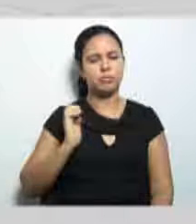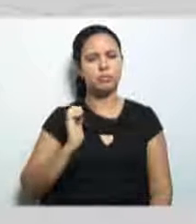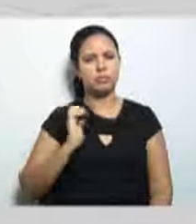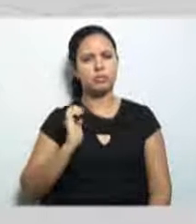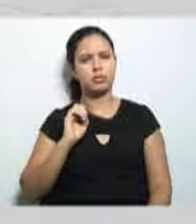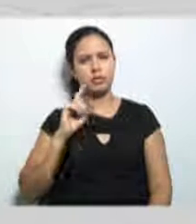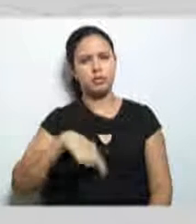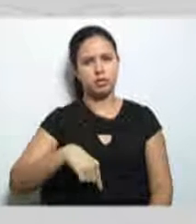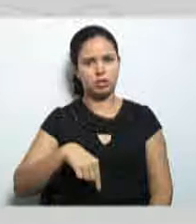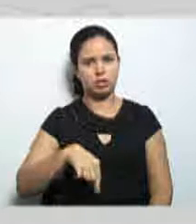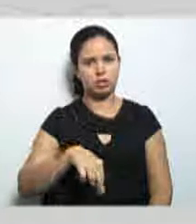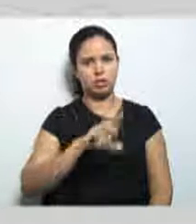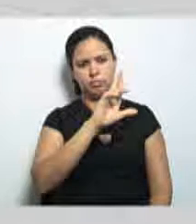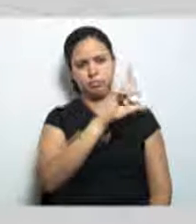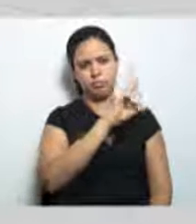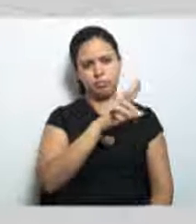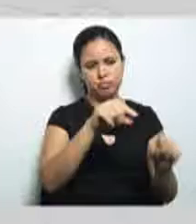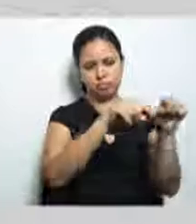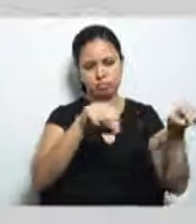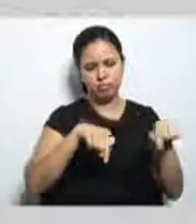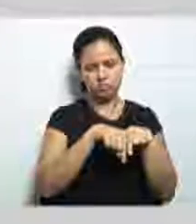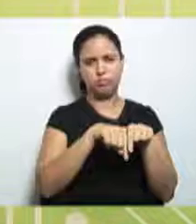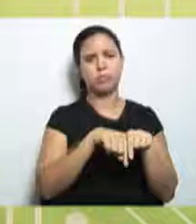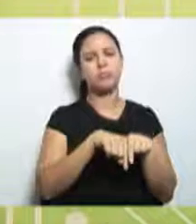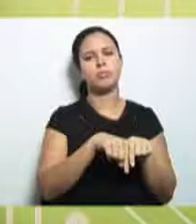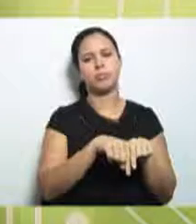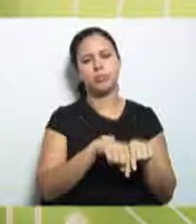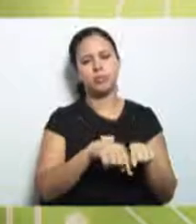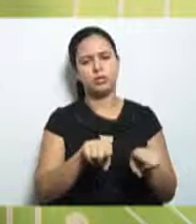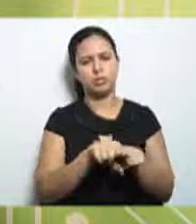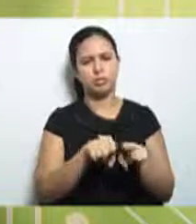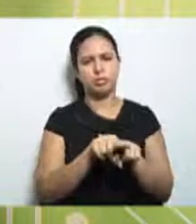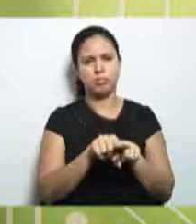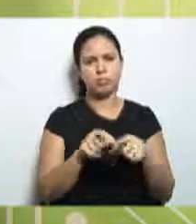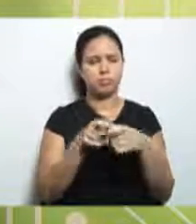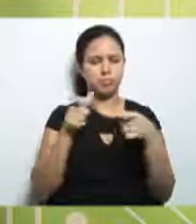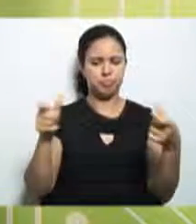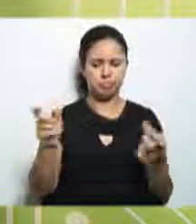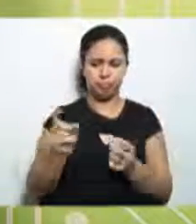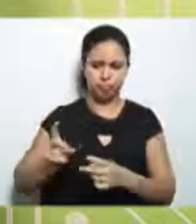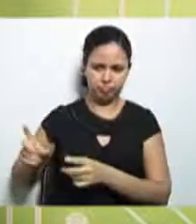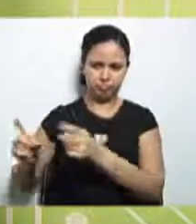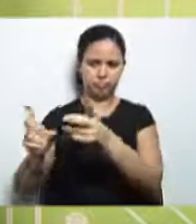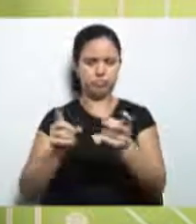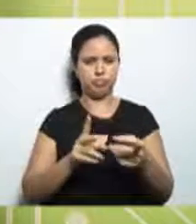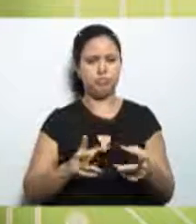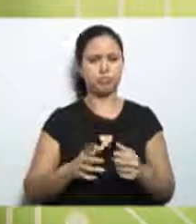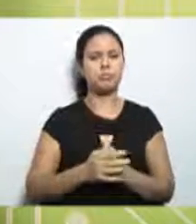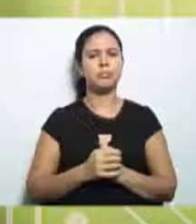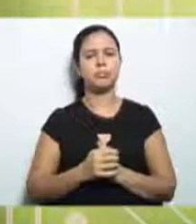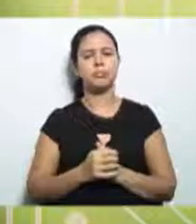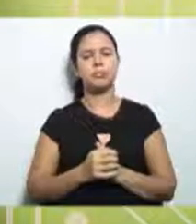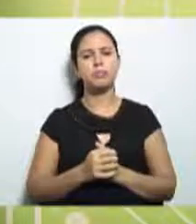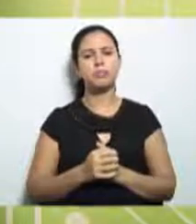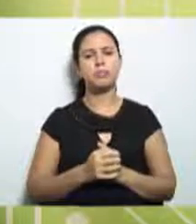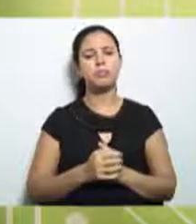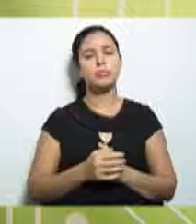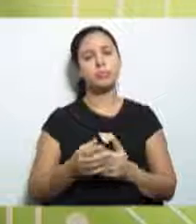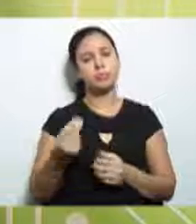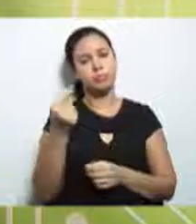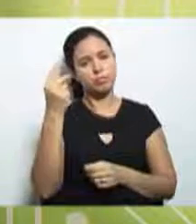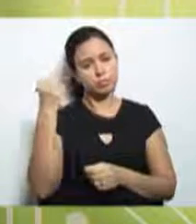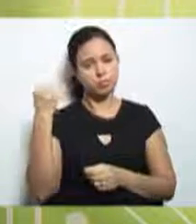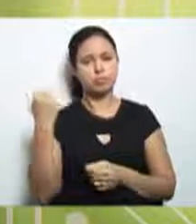terras e grandes comerciantes. Então, nesse período, o trabalho, ele era, sobretudo o trabalho braçal,